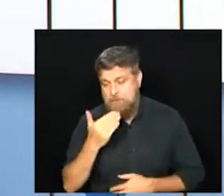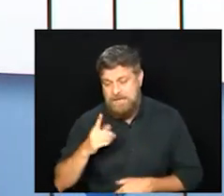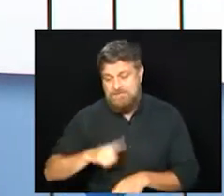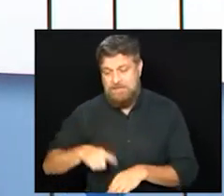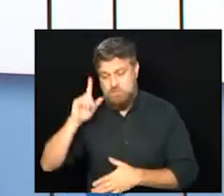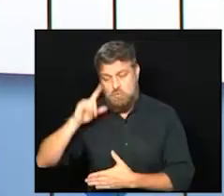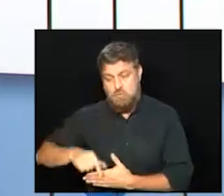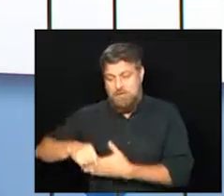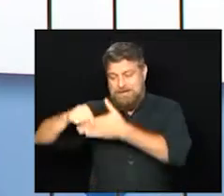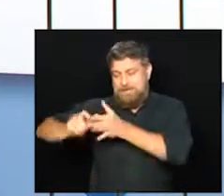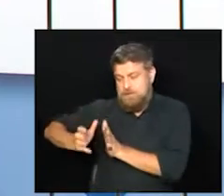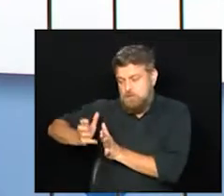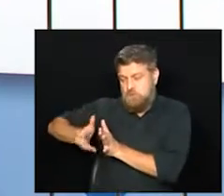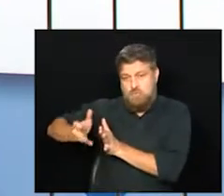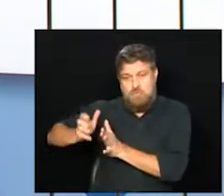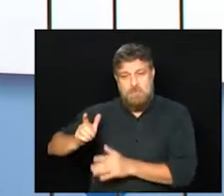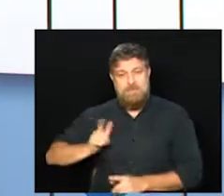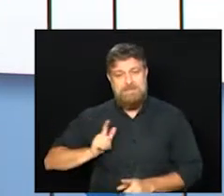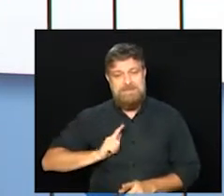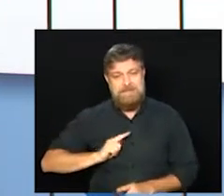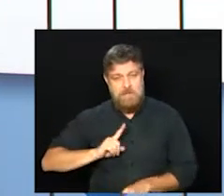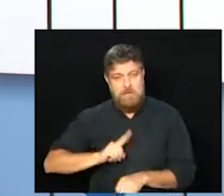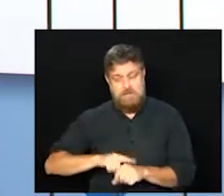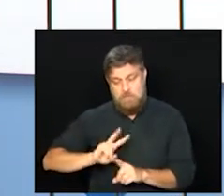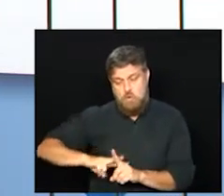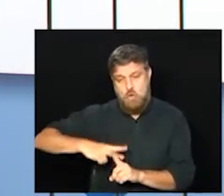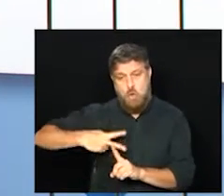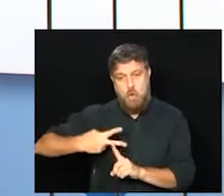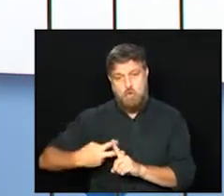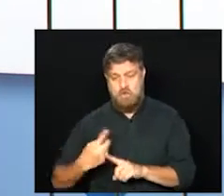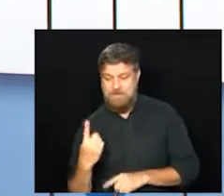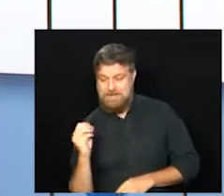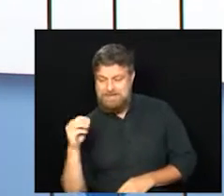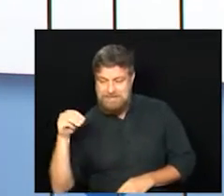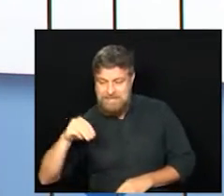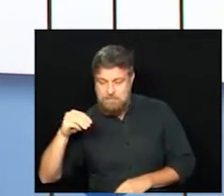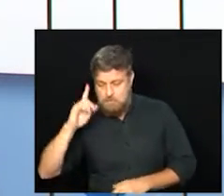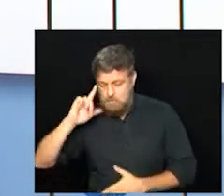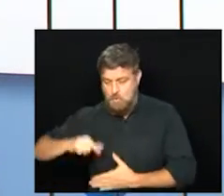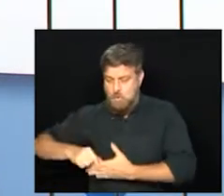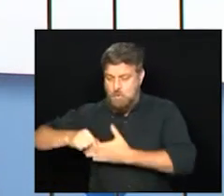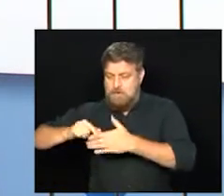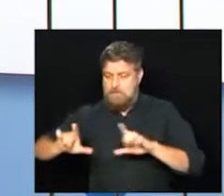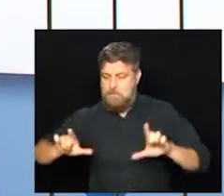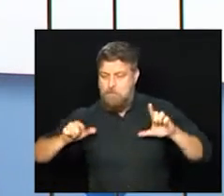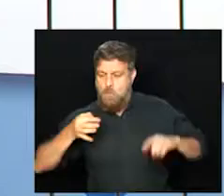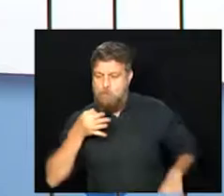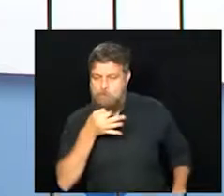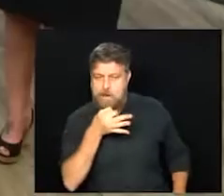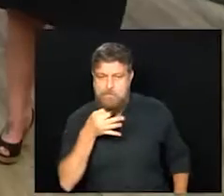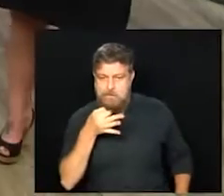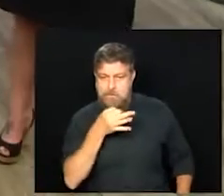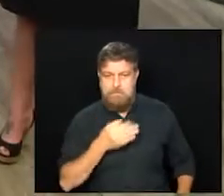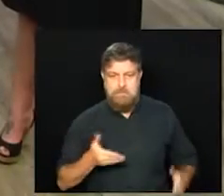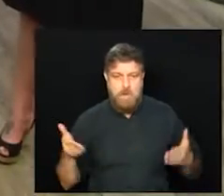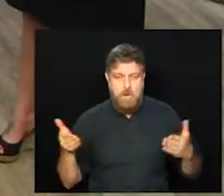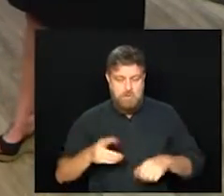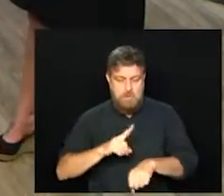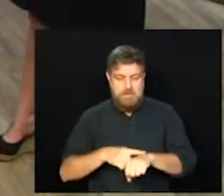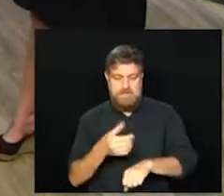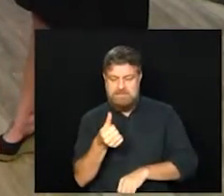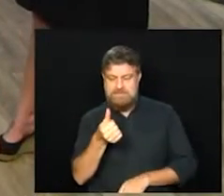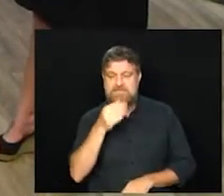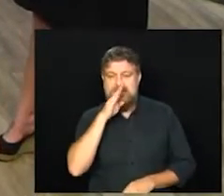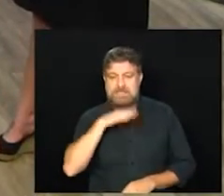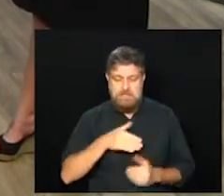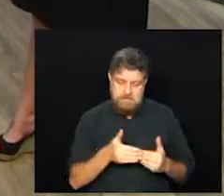de liderança, esse tempo passa para 10 minutos para o líder da bancada. Então, hoje, a partir das 6 horas da